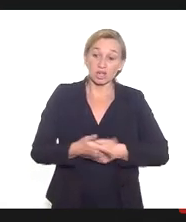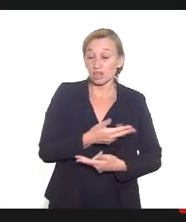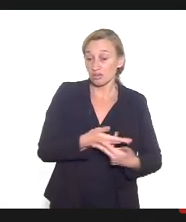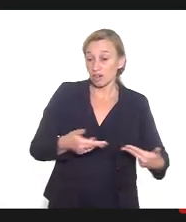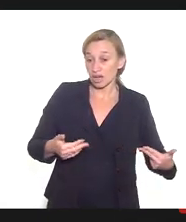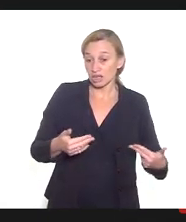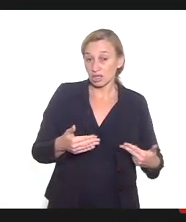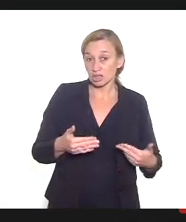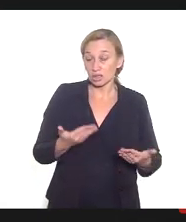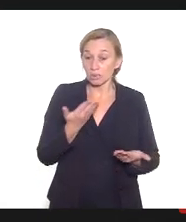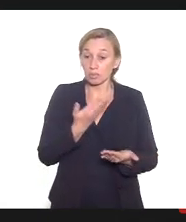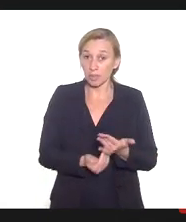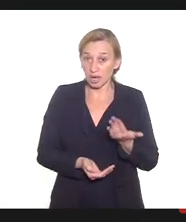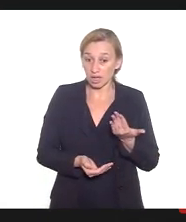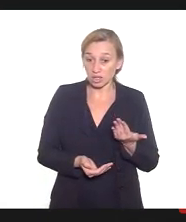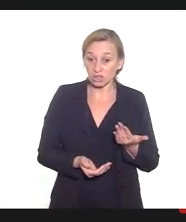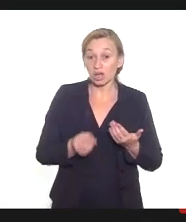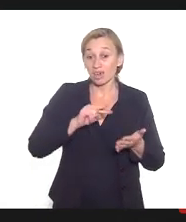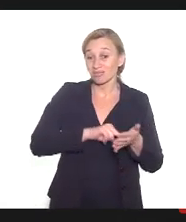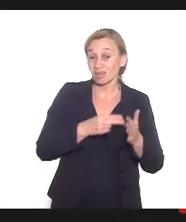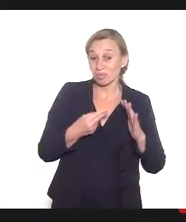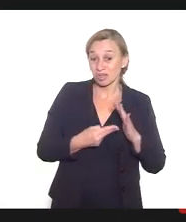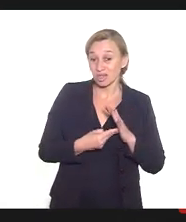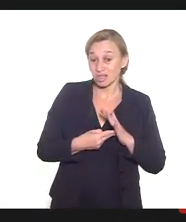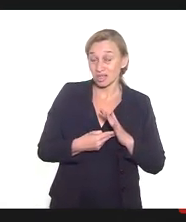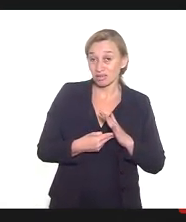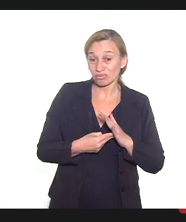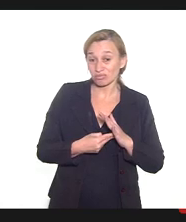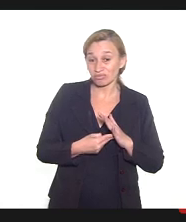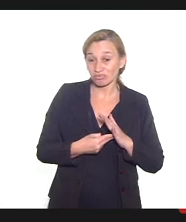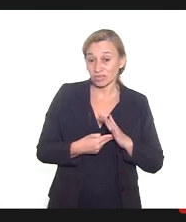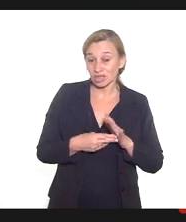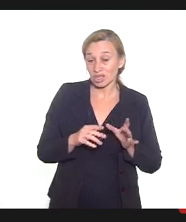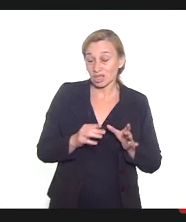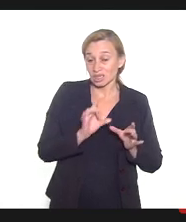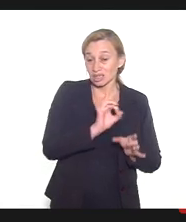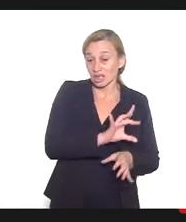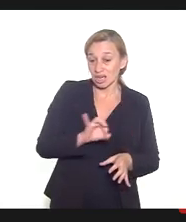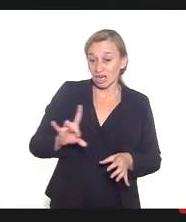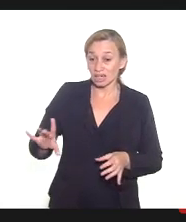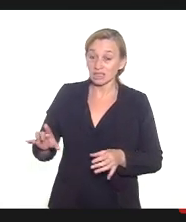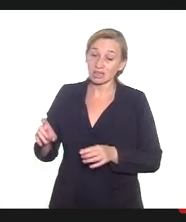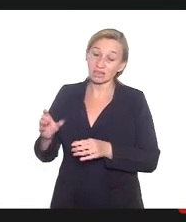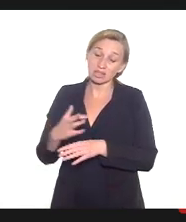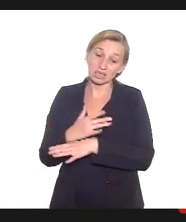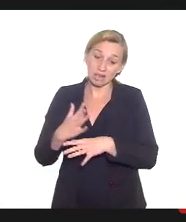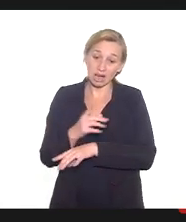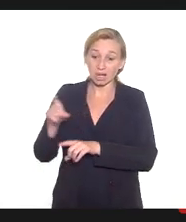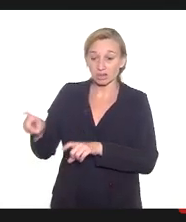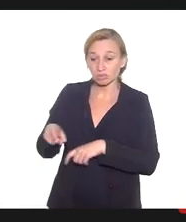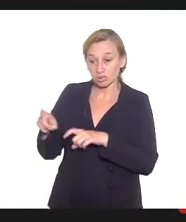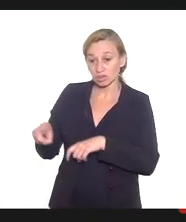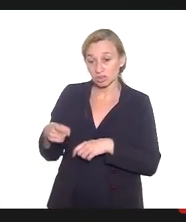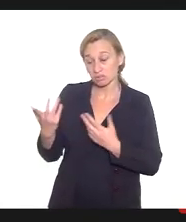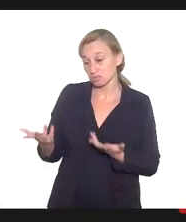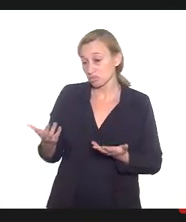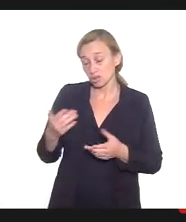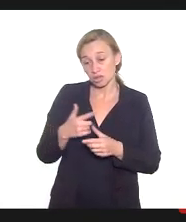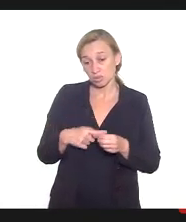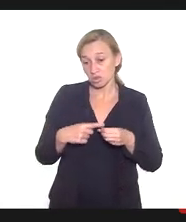de fora aqui a interpretação livre de cada cidade ou município de cada gestão